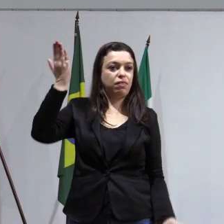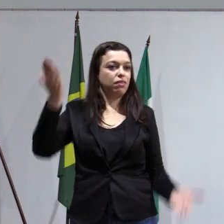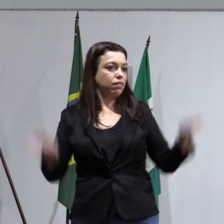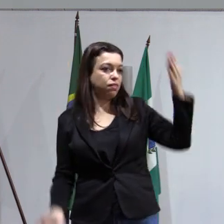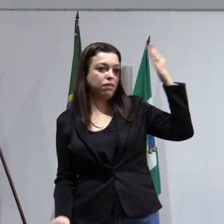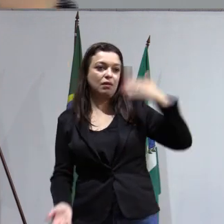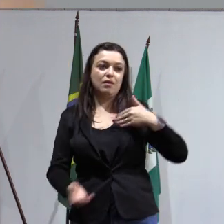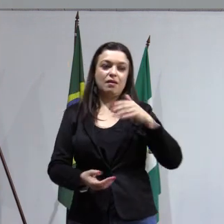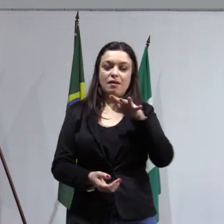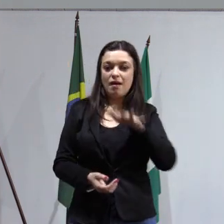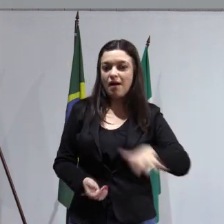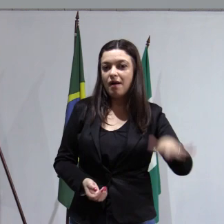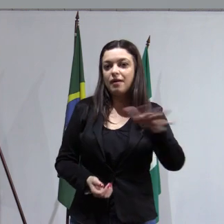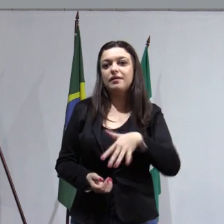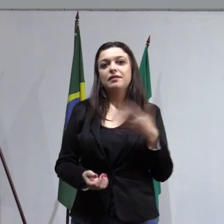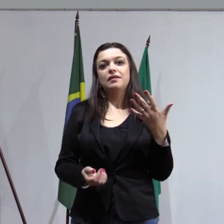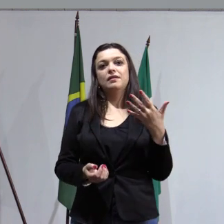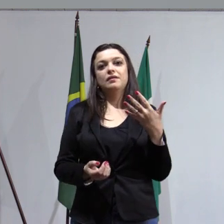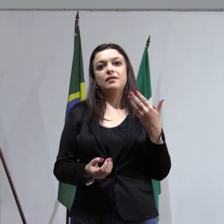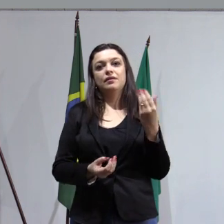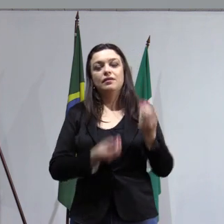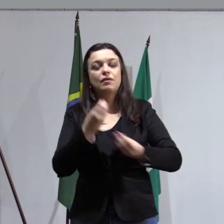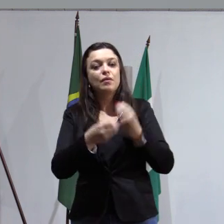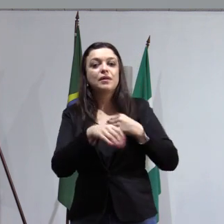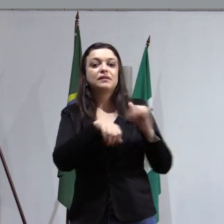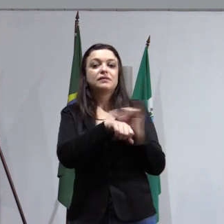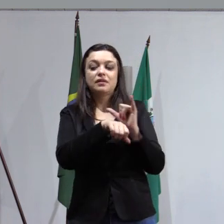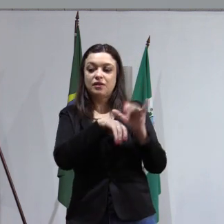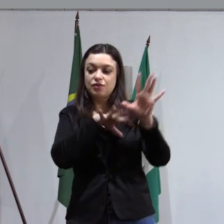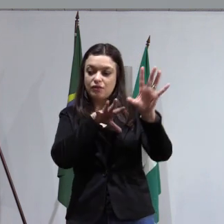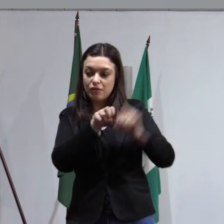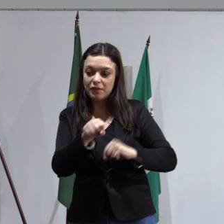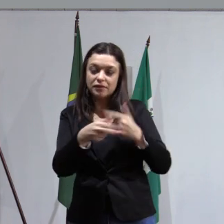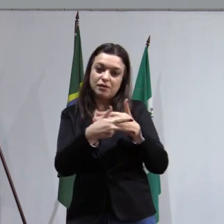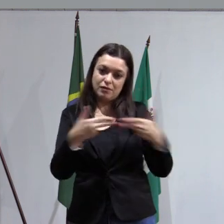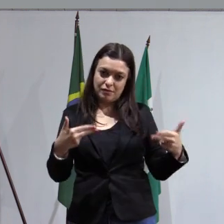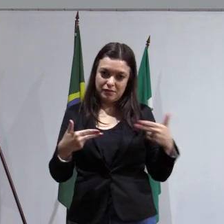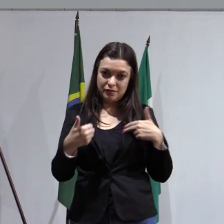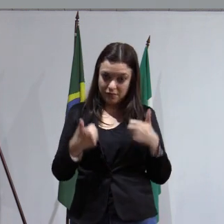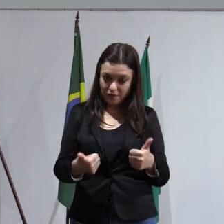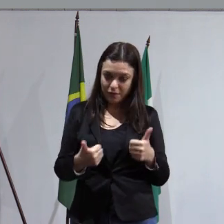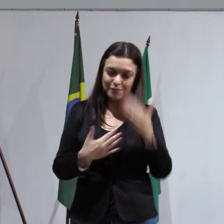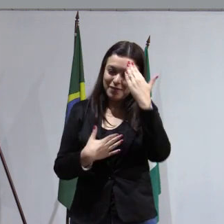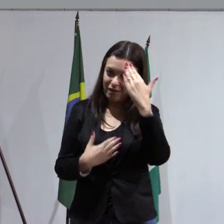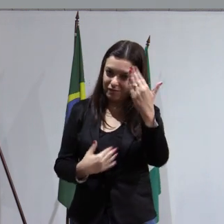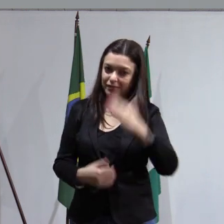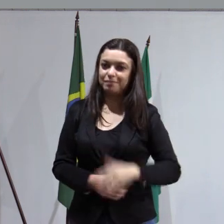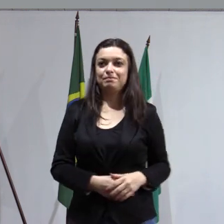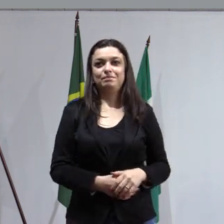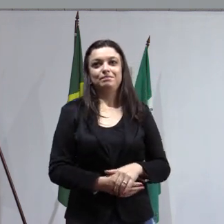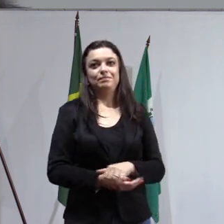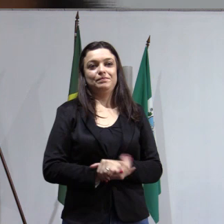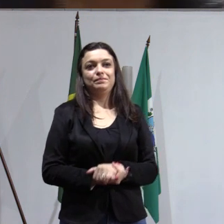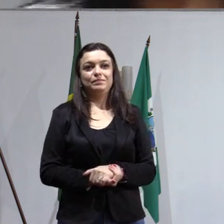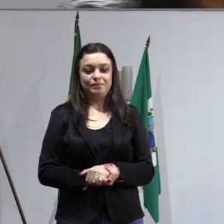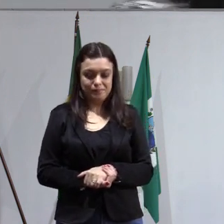as áreas, as estratégias de formação, enfim. Muito obrigada.